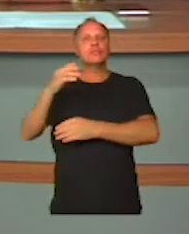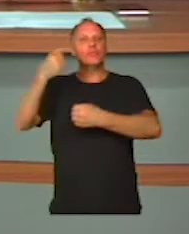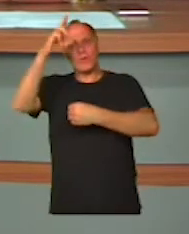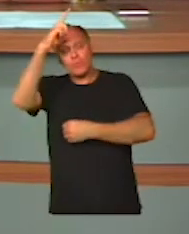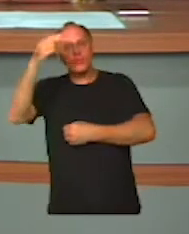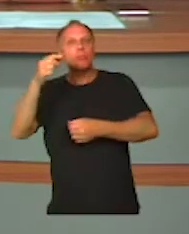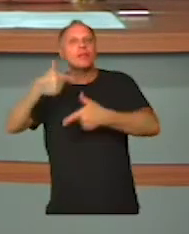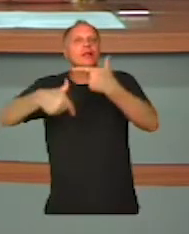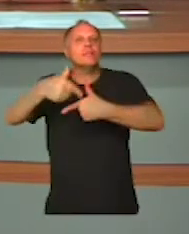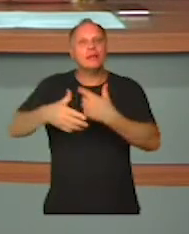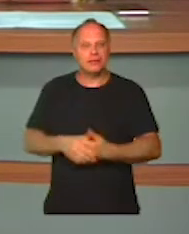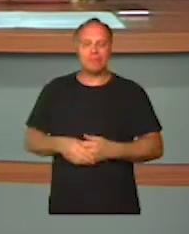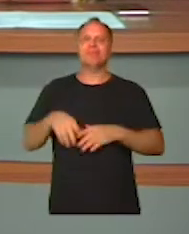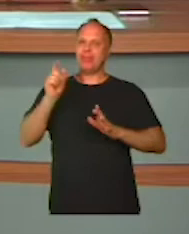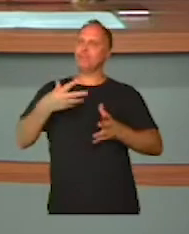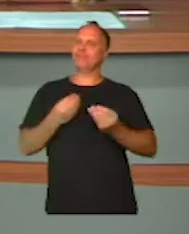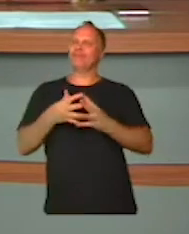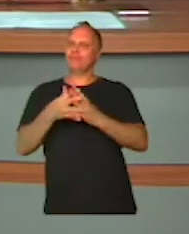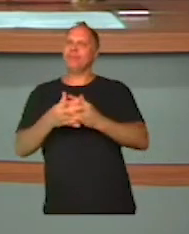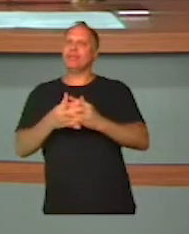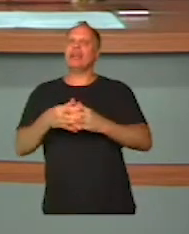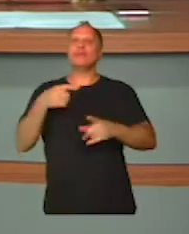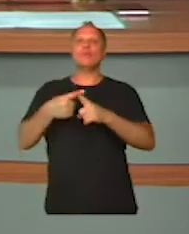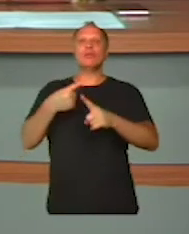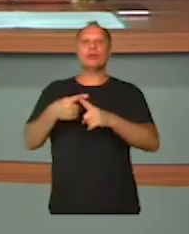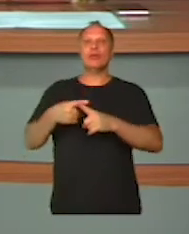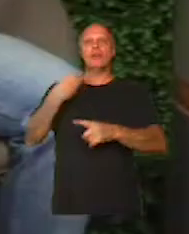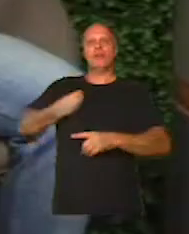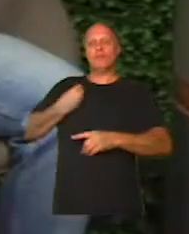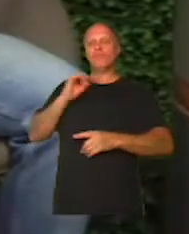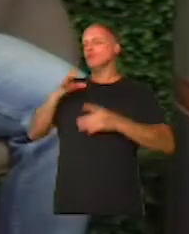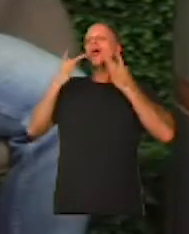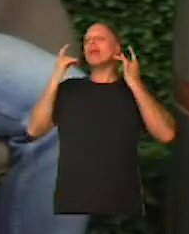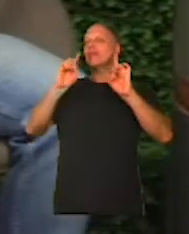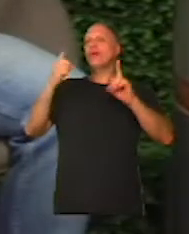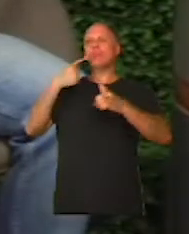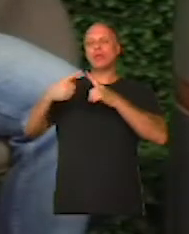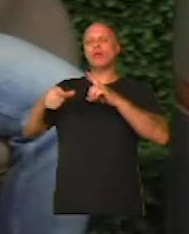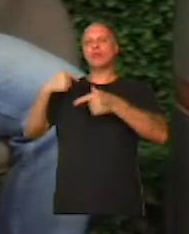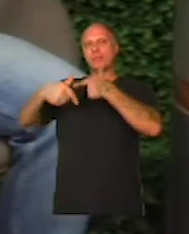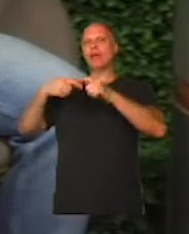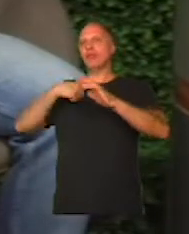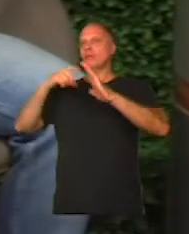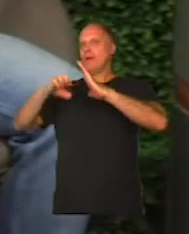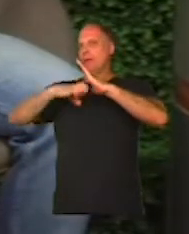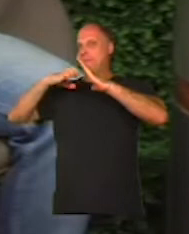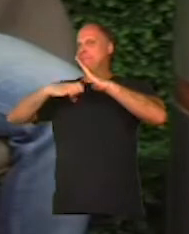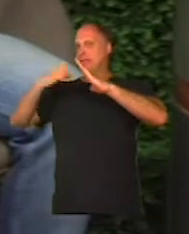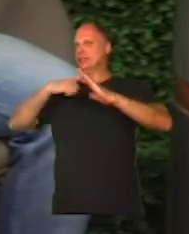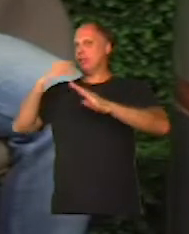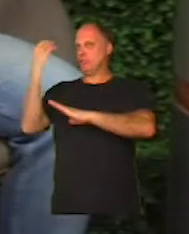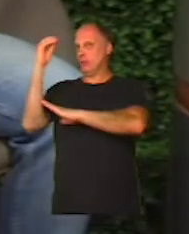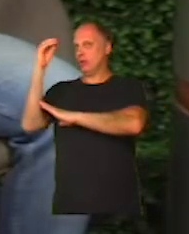É complicado. Eu não vivo do teatro. Eu sou empresário, né? Tenho uma empresa em Porto Alegre. Não vivo